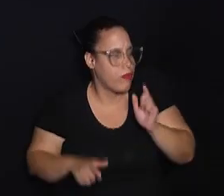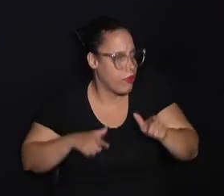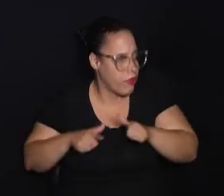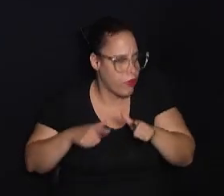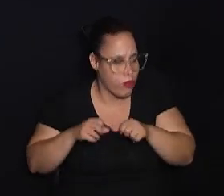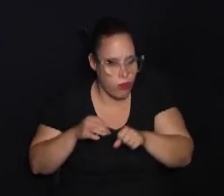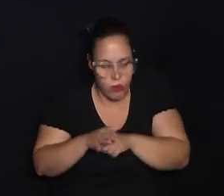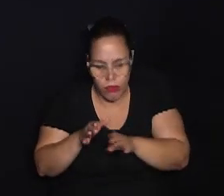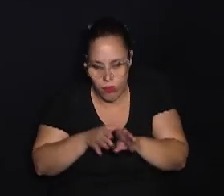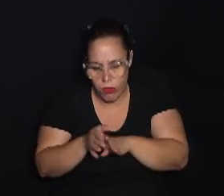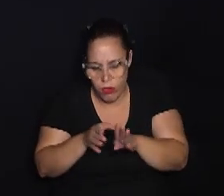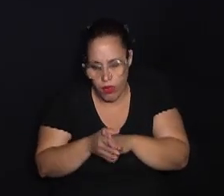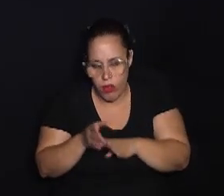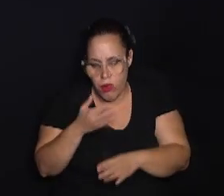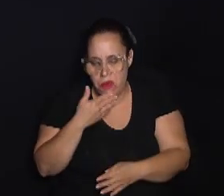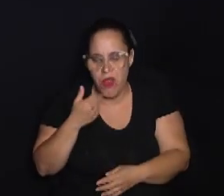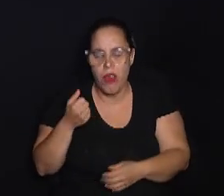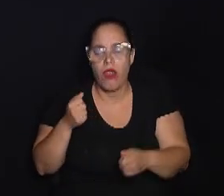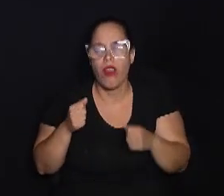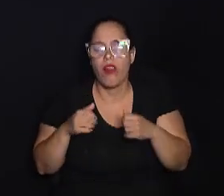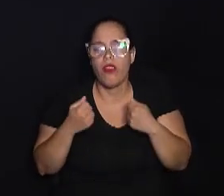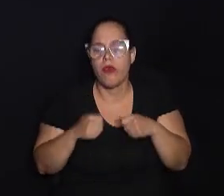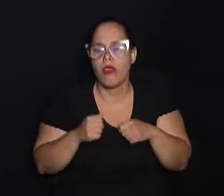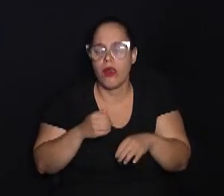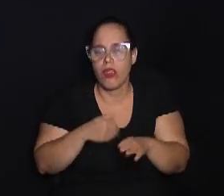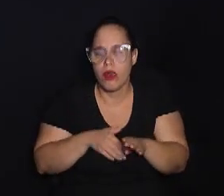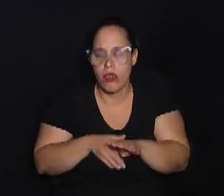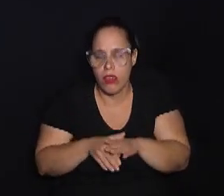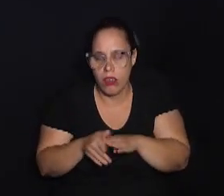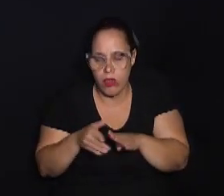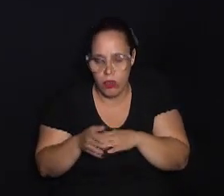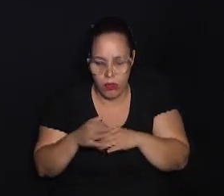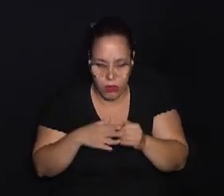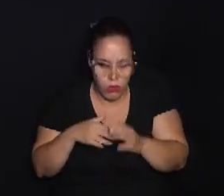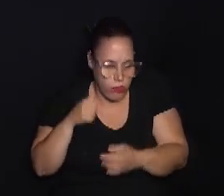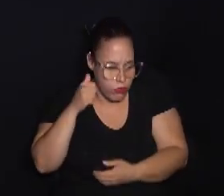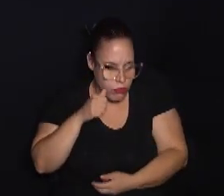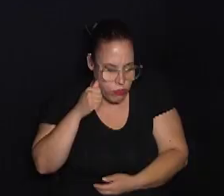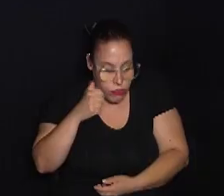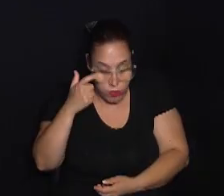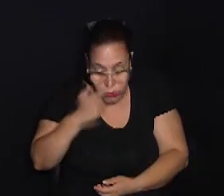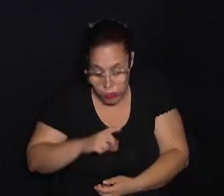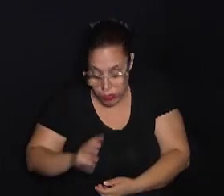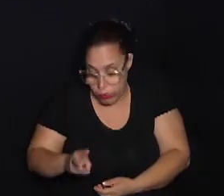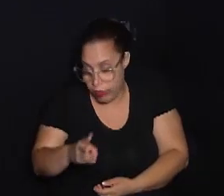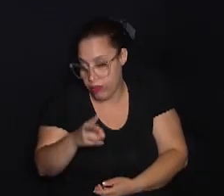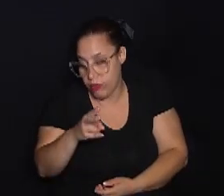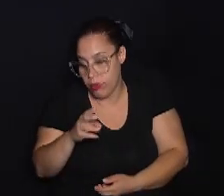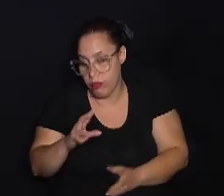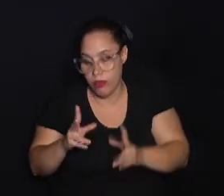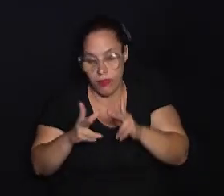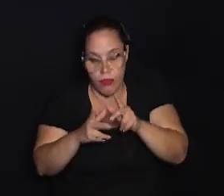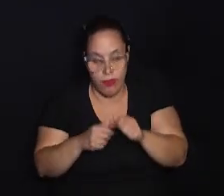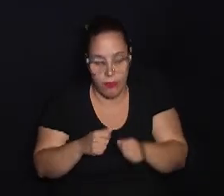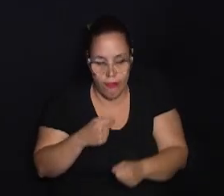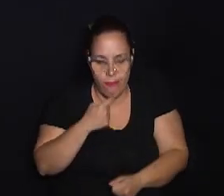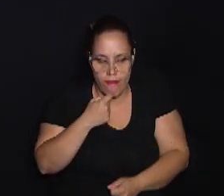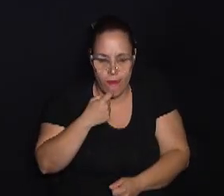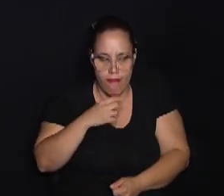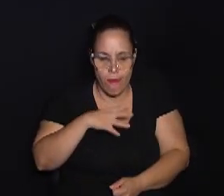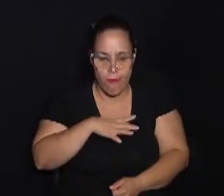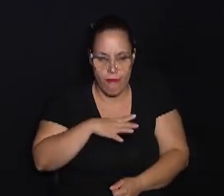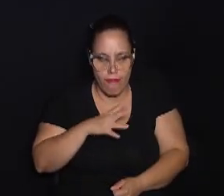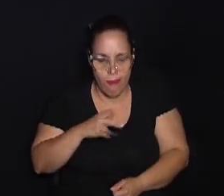Indicarem para nós qual é o melhor serviço que a gente precisa indicar. Como eu sou uma vereadora que tem que olhar a cidade como um todo, então eles